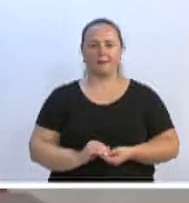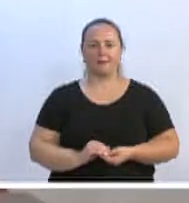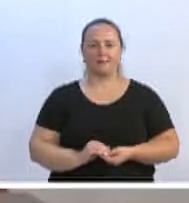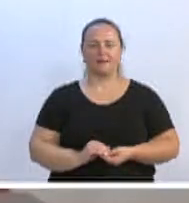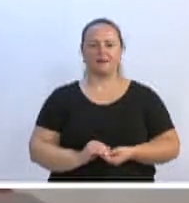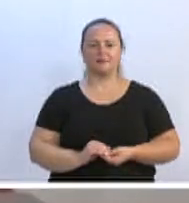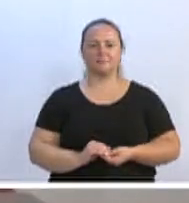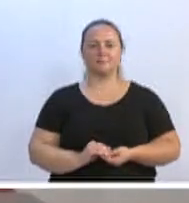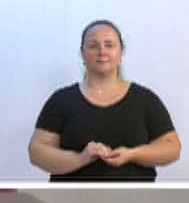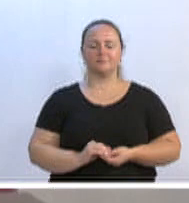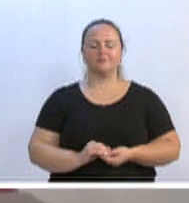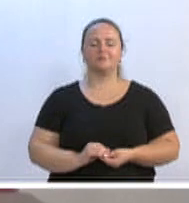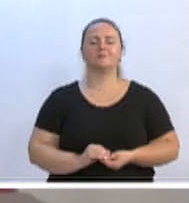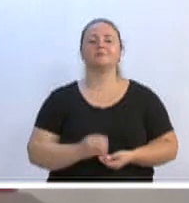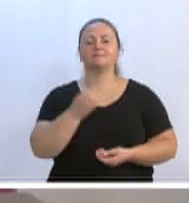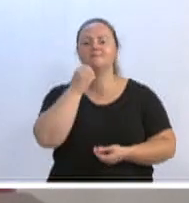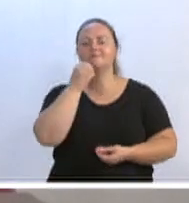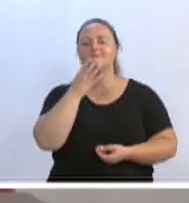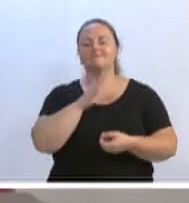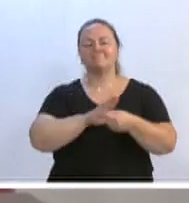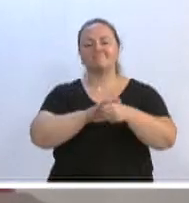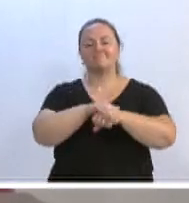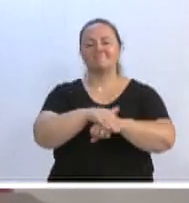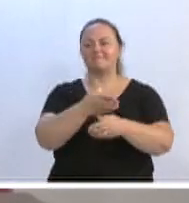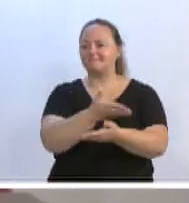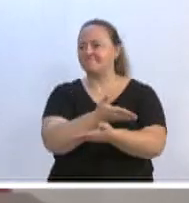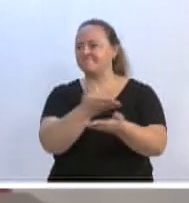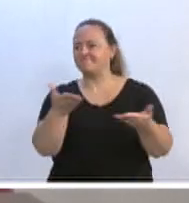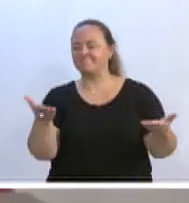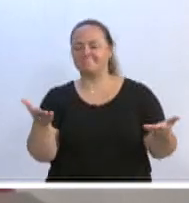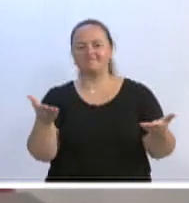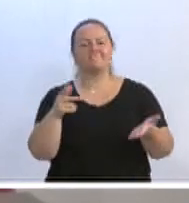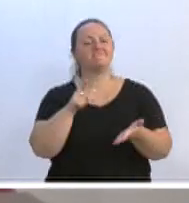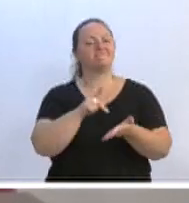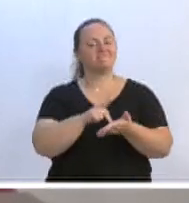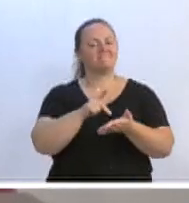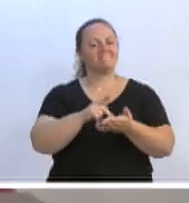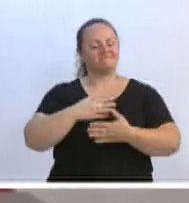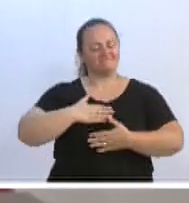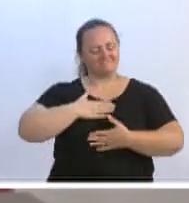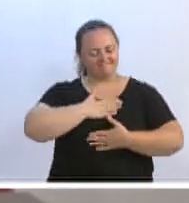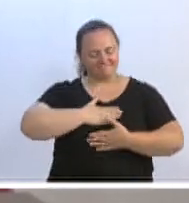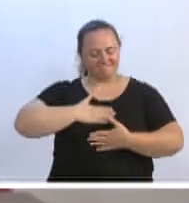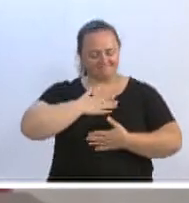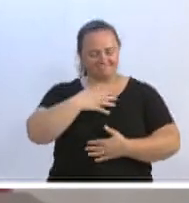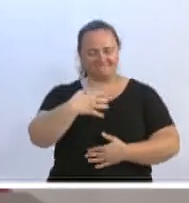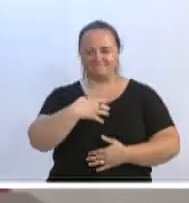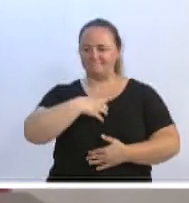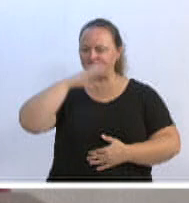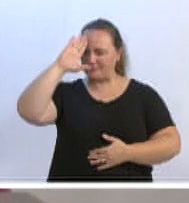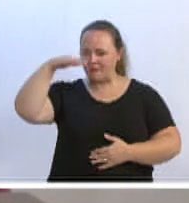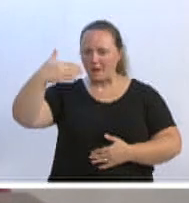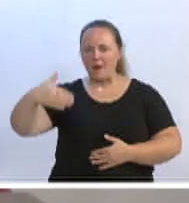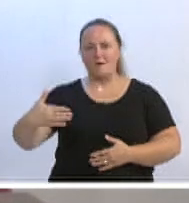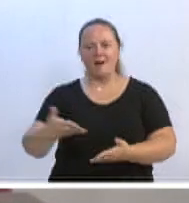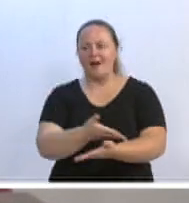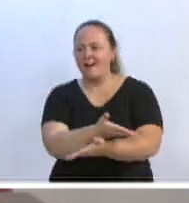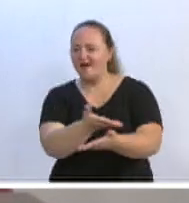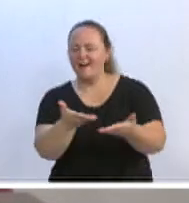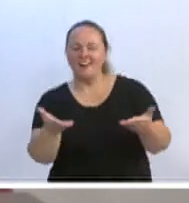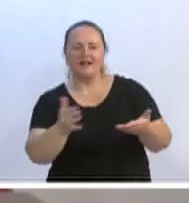Muito boa noite a todos. É um prazer e uma grande honra poder hoje aqui cumprimentar a todos